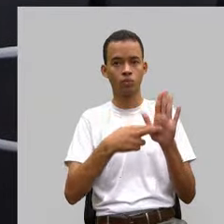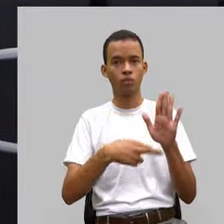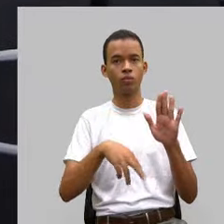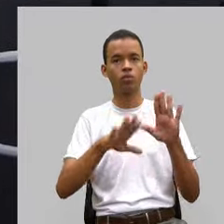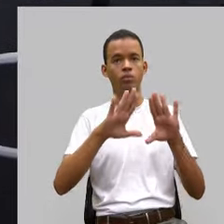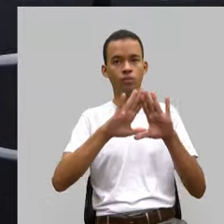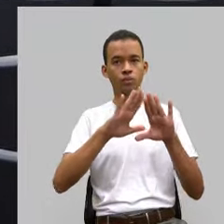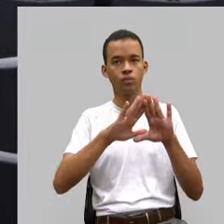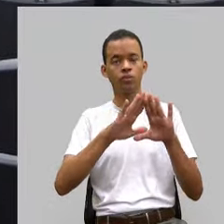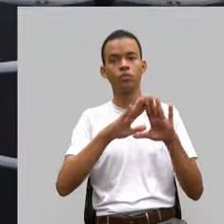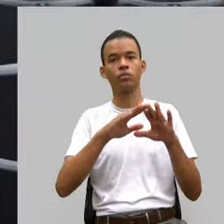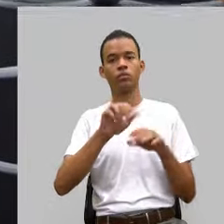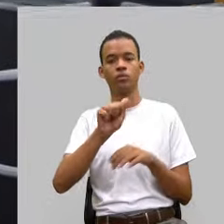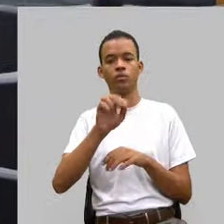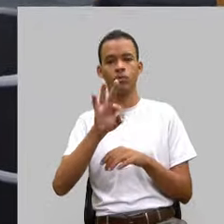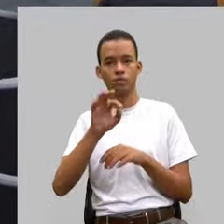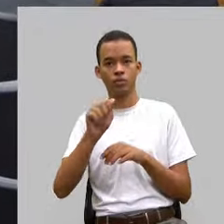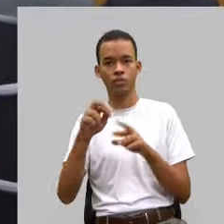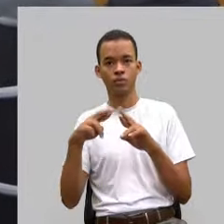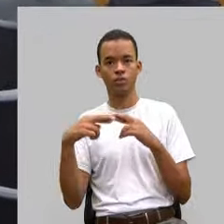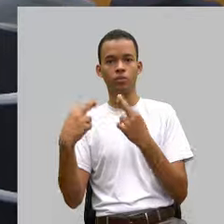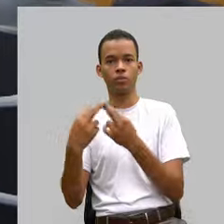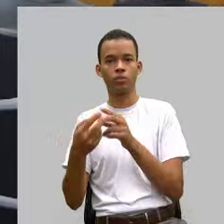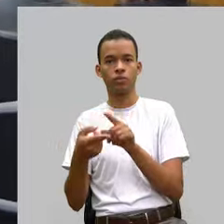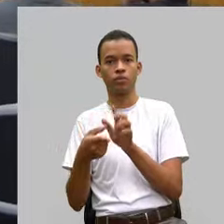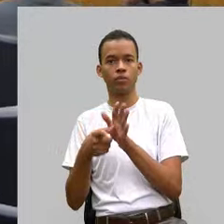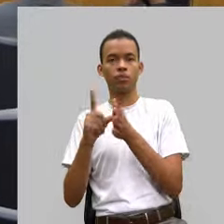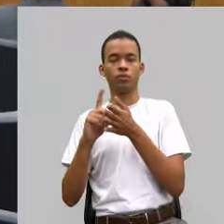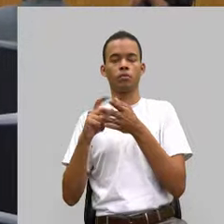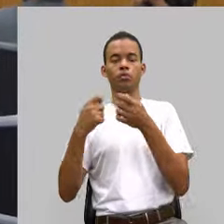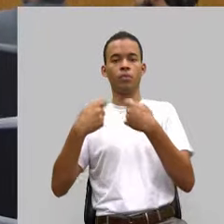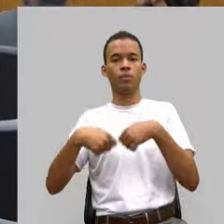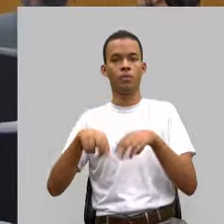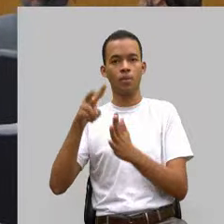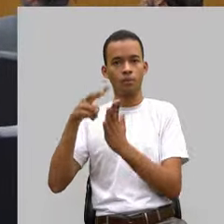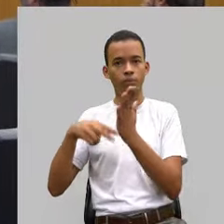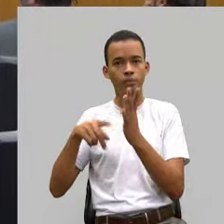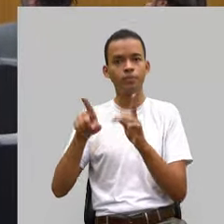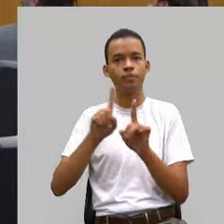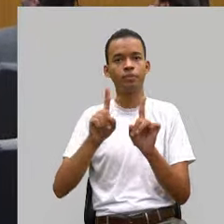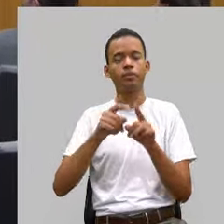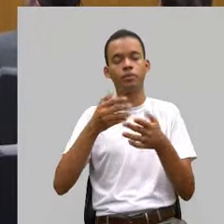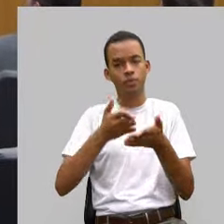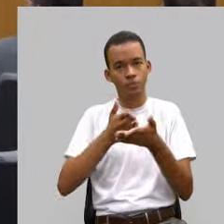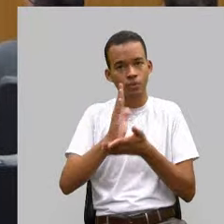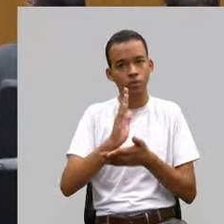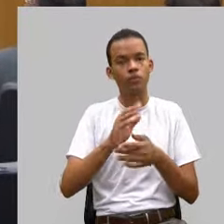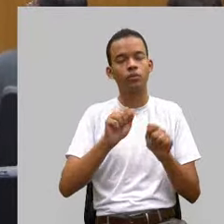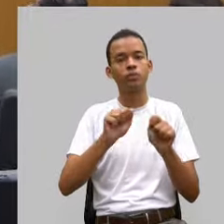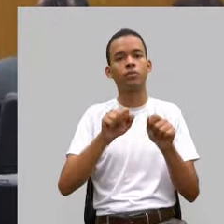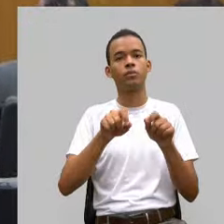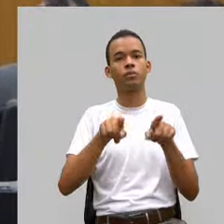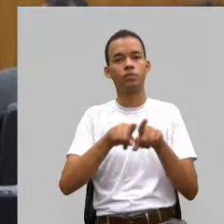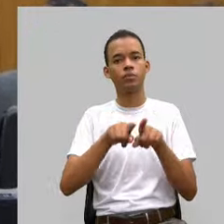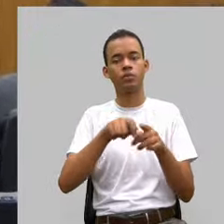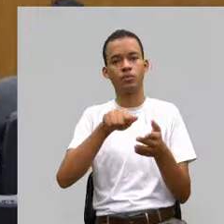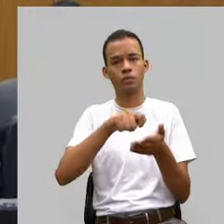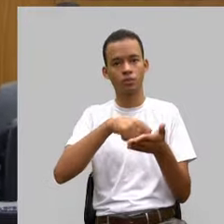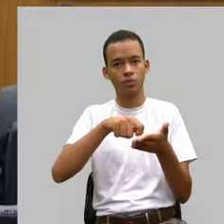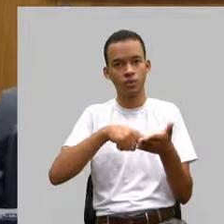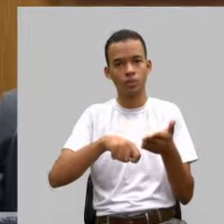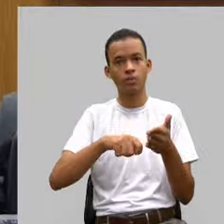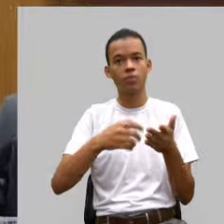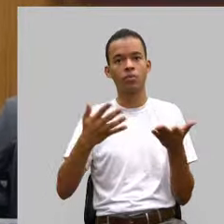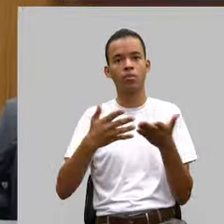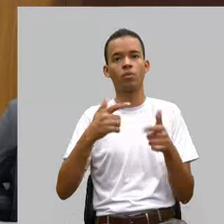leitura da ata da reunião anterior considera aprovada e solicita a sua subscrição os trabalhos estão